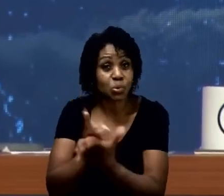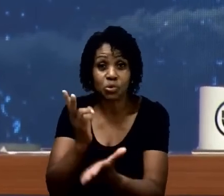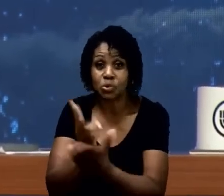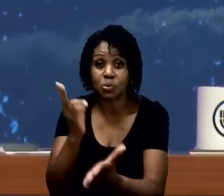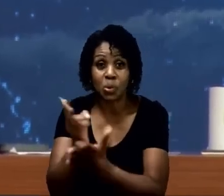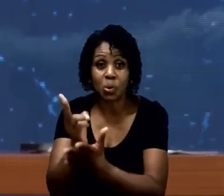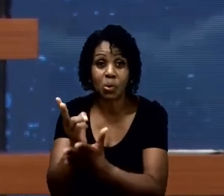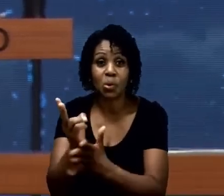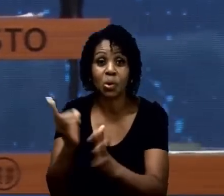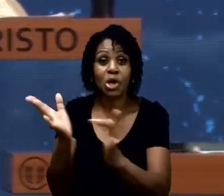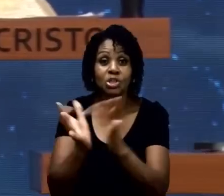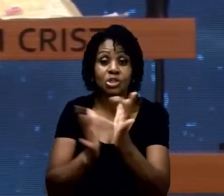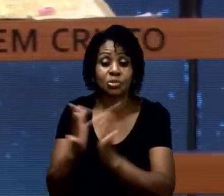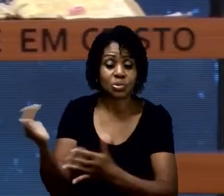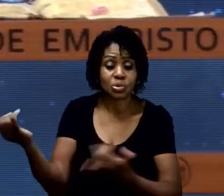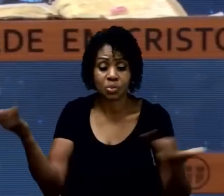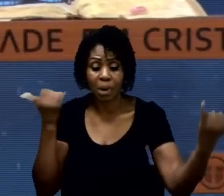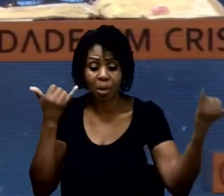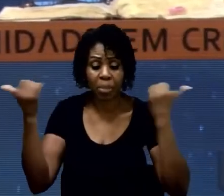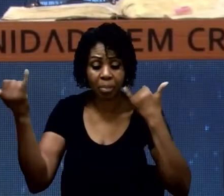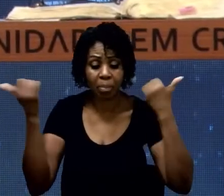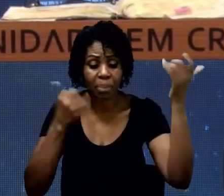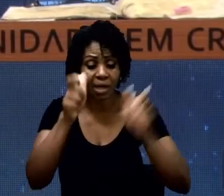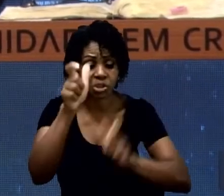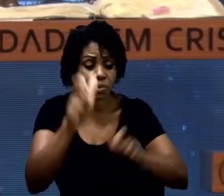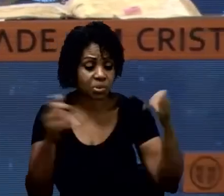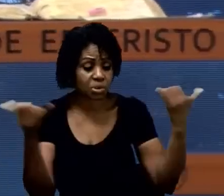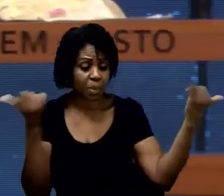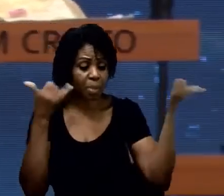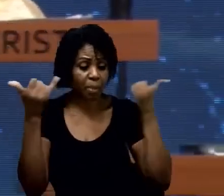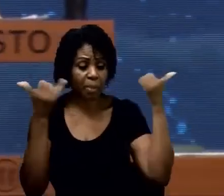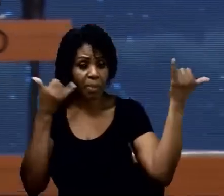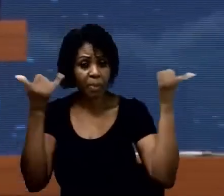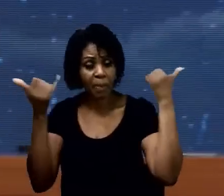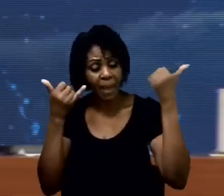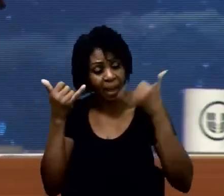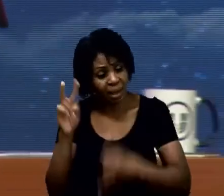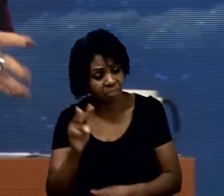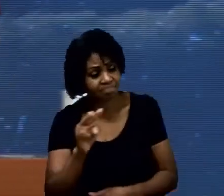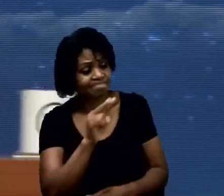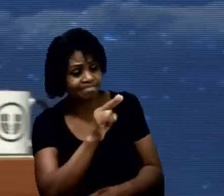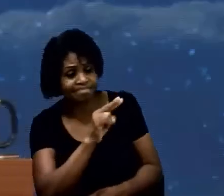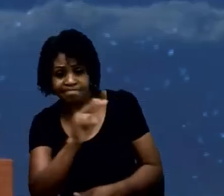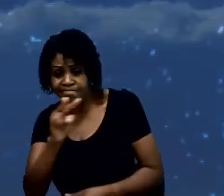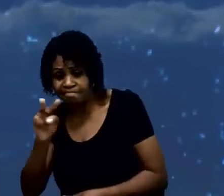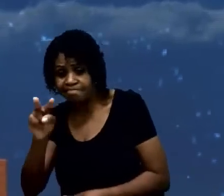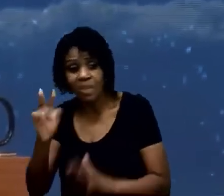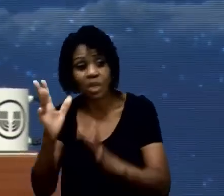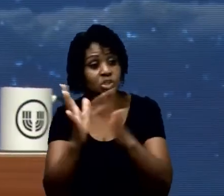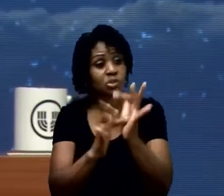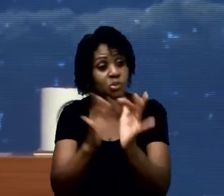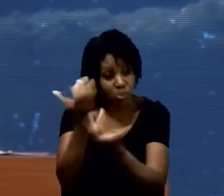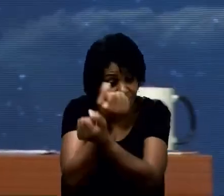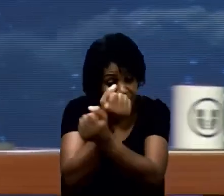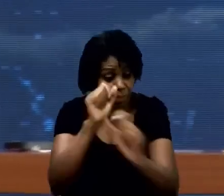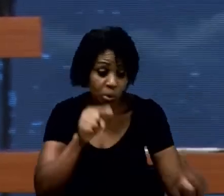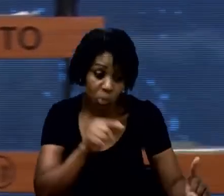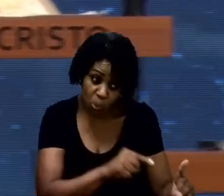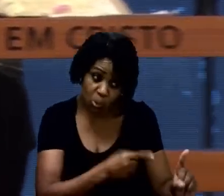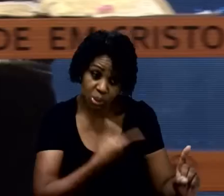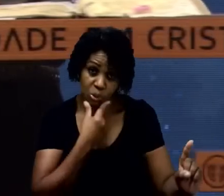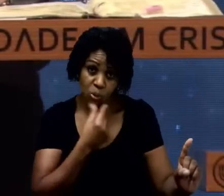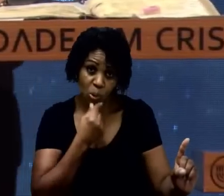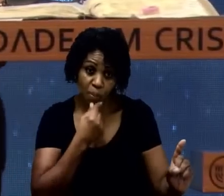Jesus ficou ouvindo o que as pessoas falavam. Olha, Jesus libertou o gadareno. Jesus